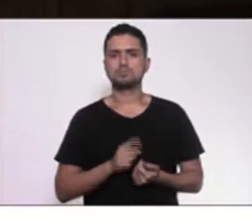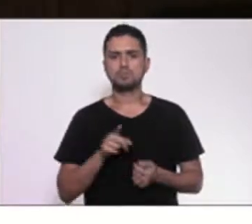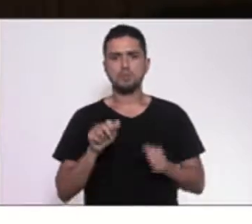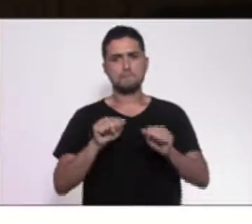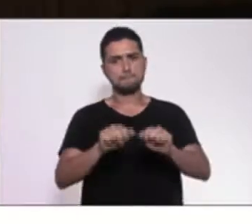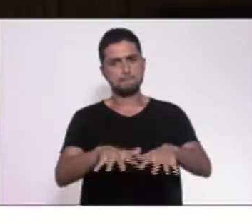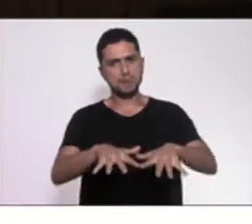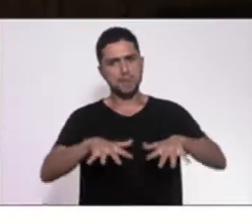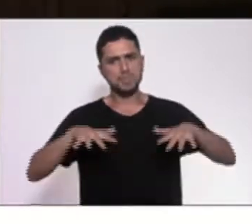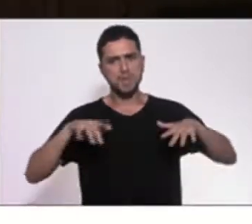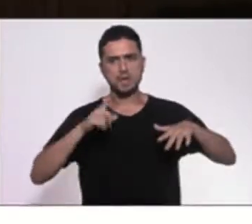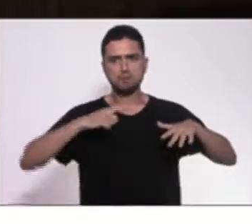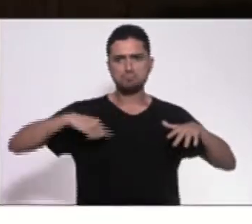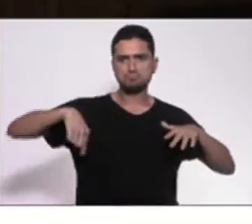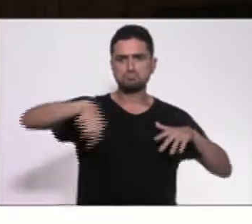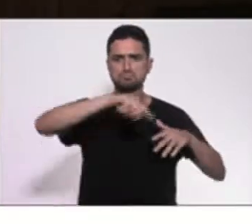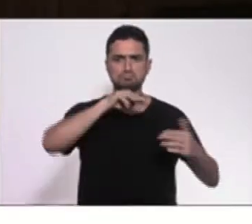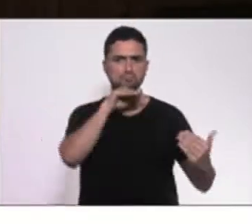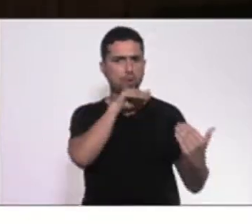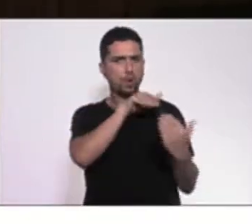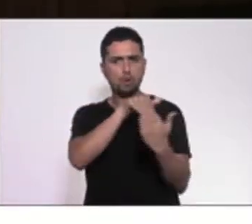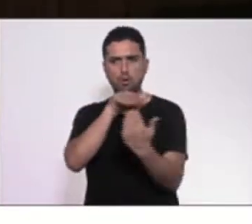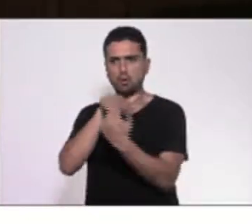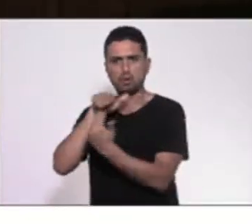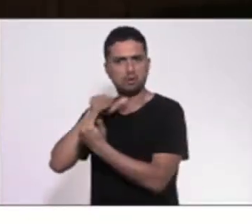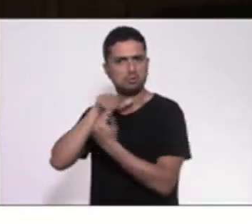plenário. O projeto tinha,